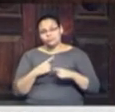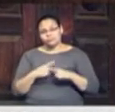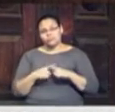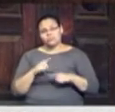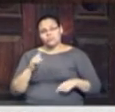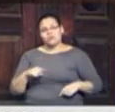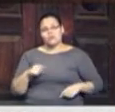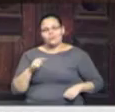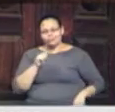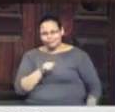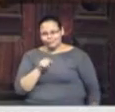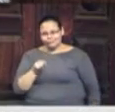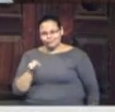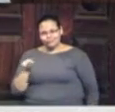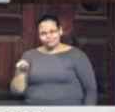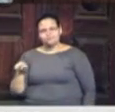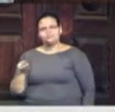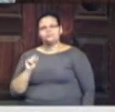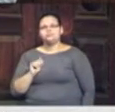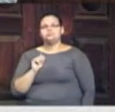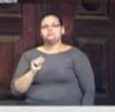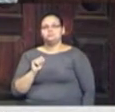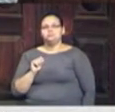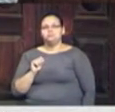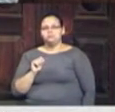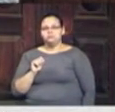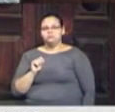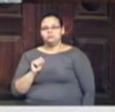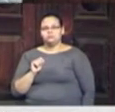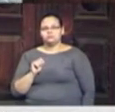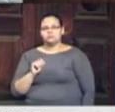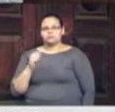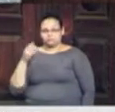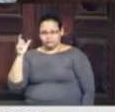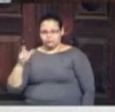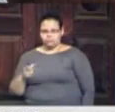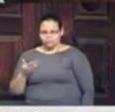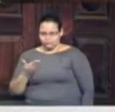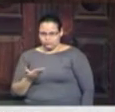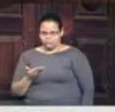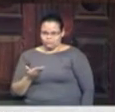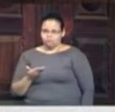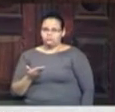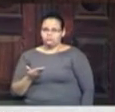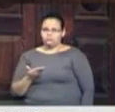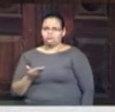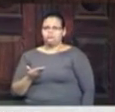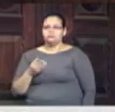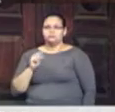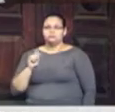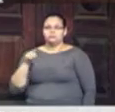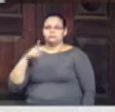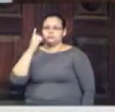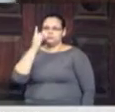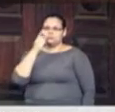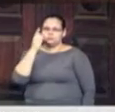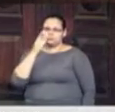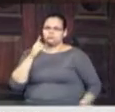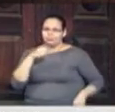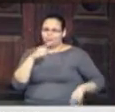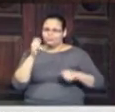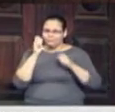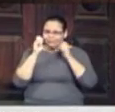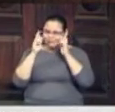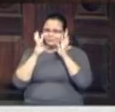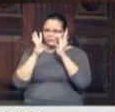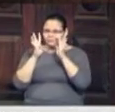exatamente apontando por quê. Vossa Excelência, que é um deputado atento,